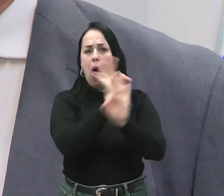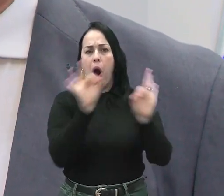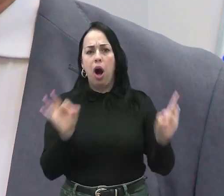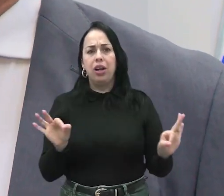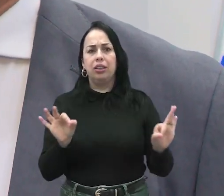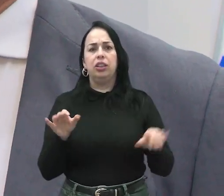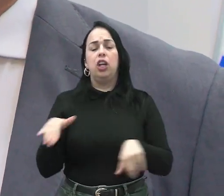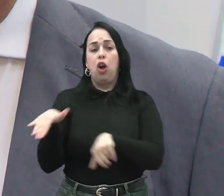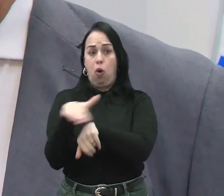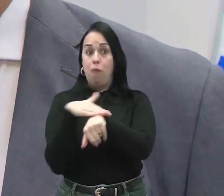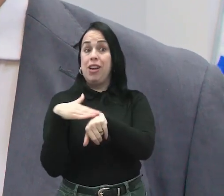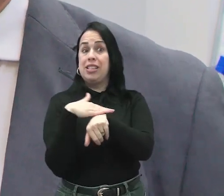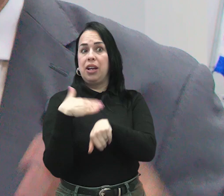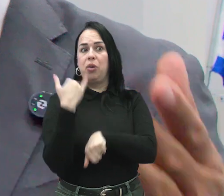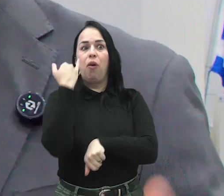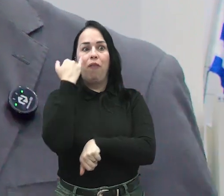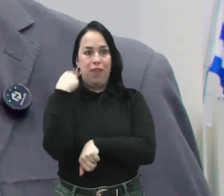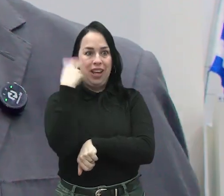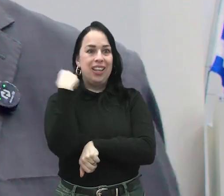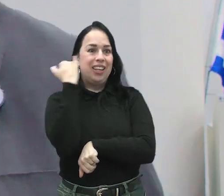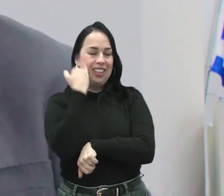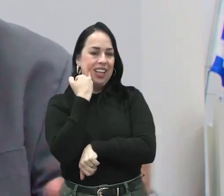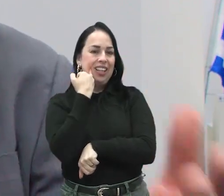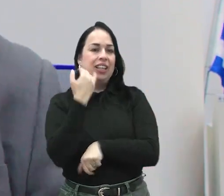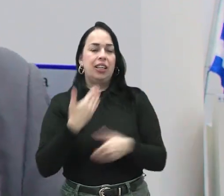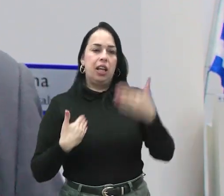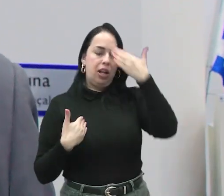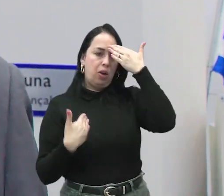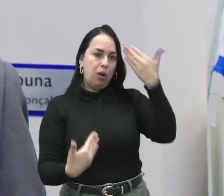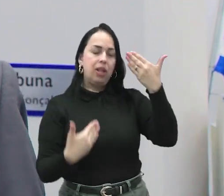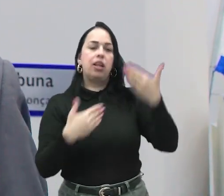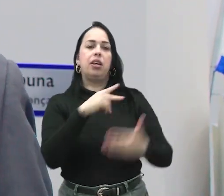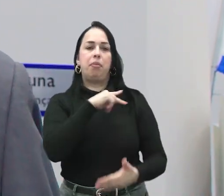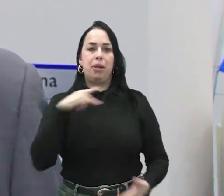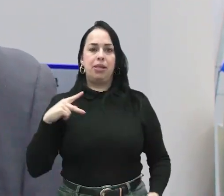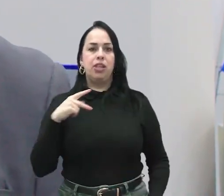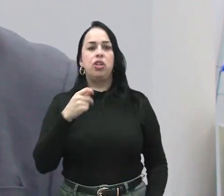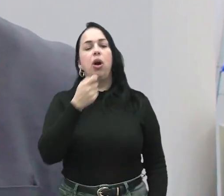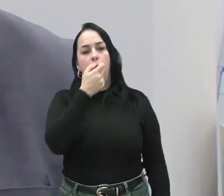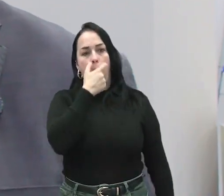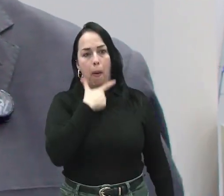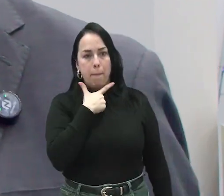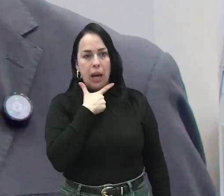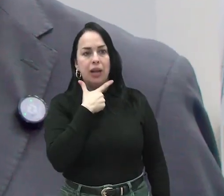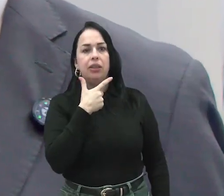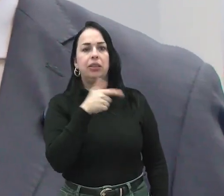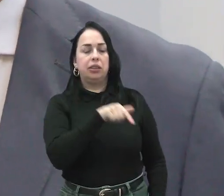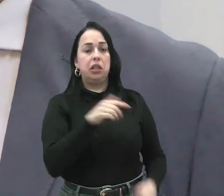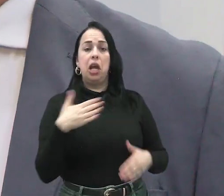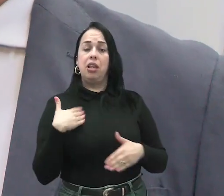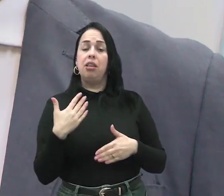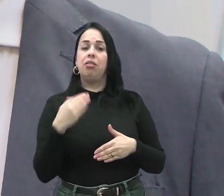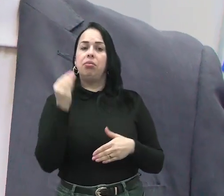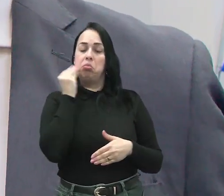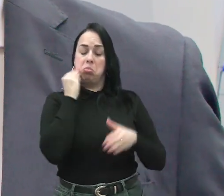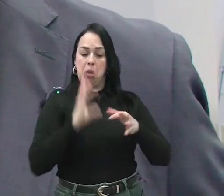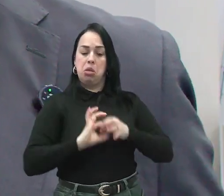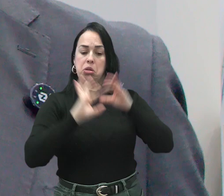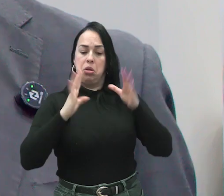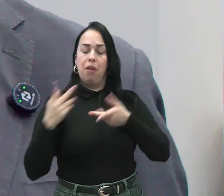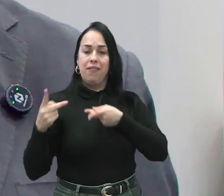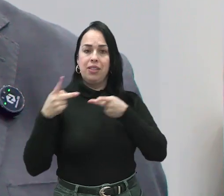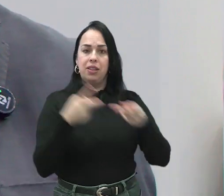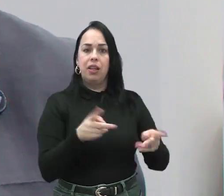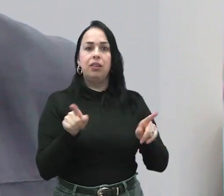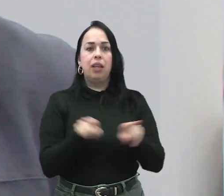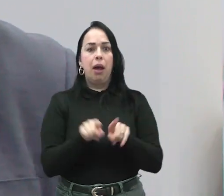projetos autênticos, de muita autenticidade. Estive com o vereador Zé Luiz. Quero agradecer ao presidente da Câmara, Roberto, né, que nos